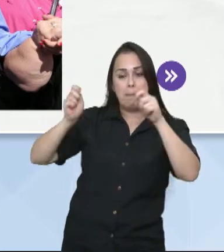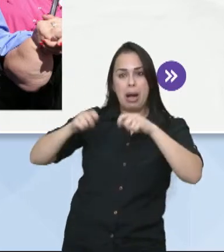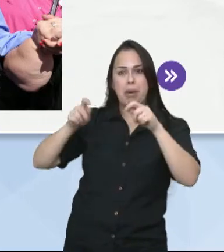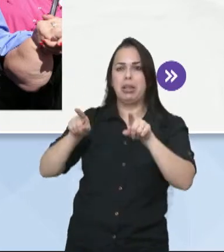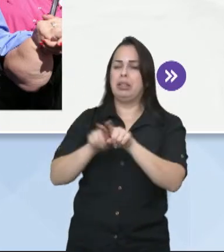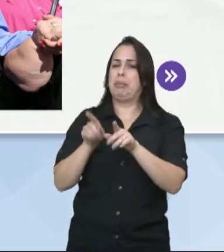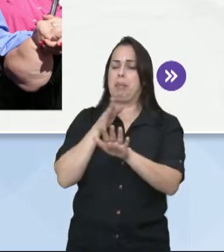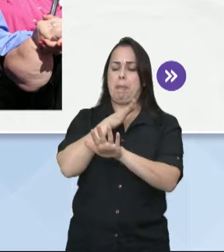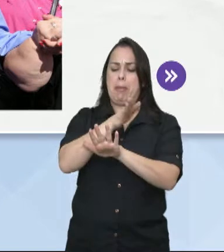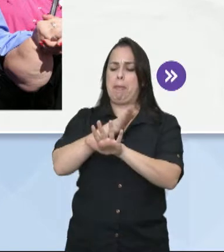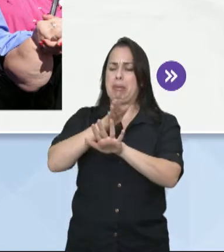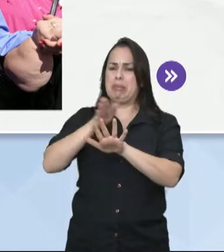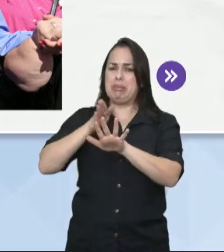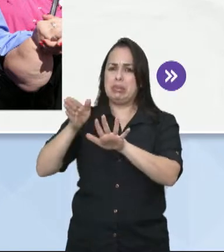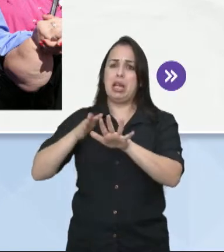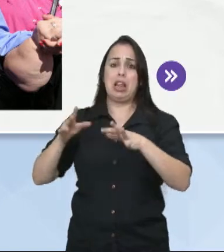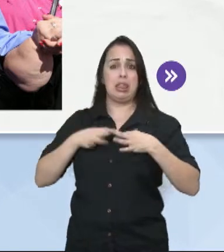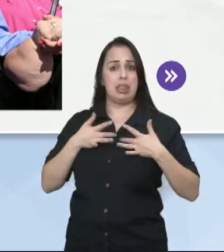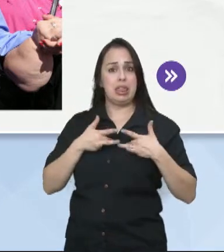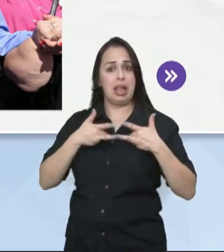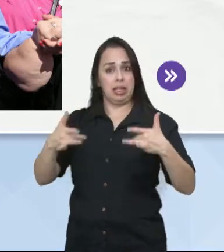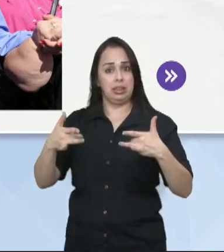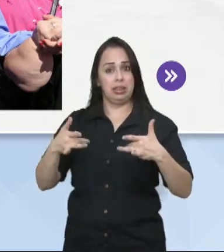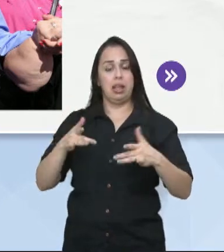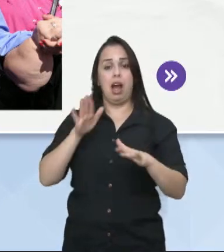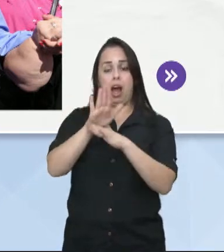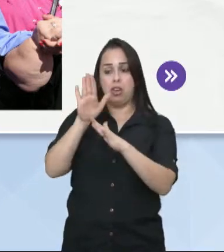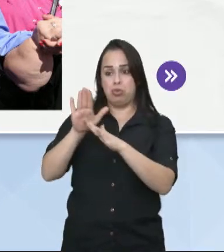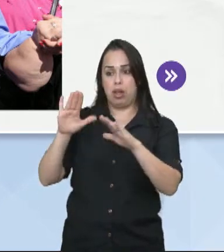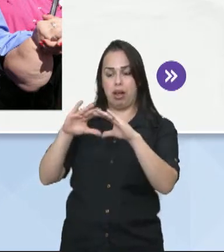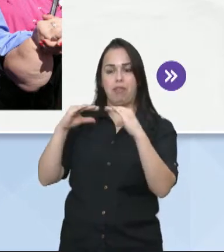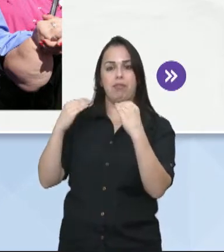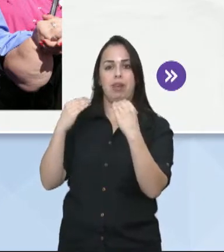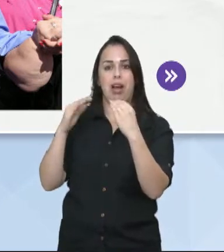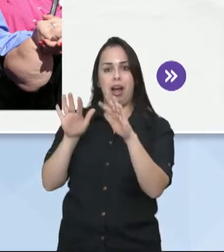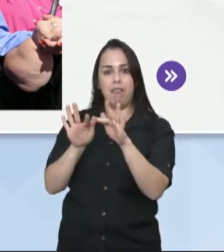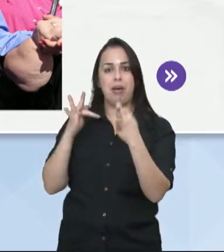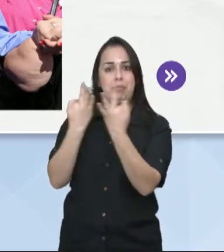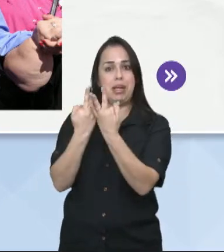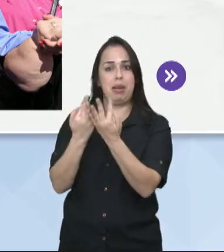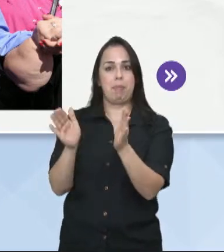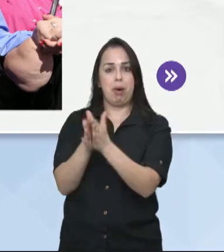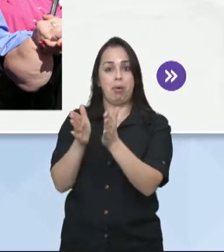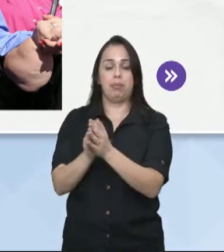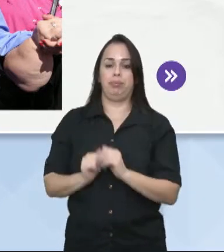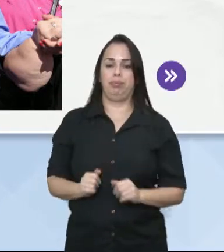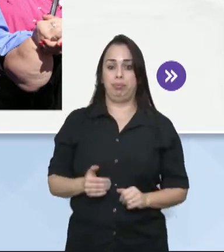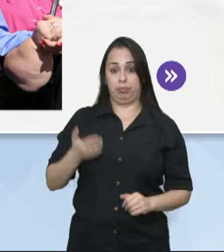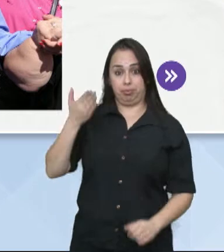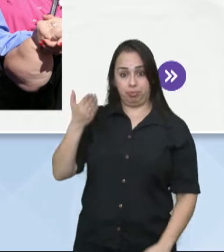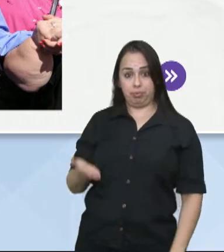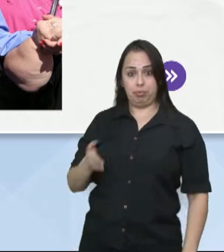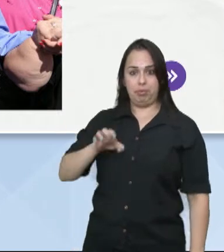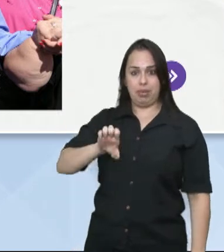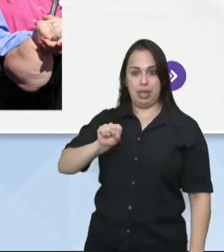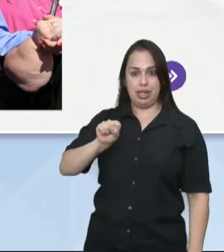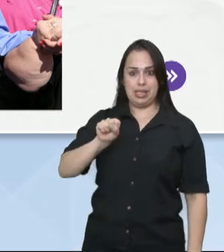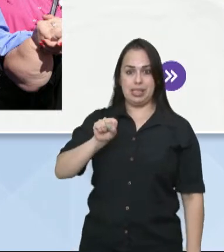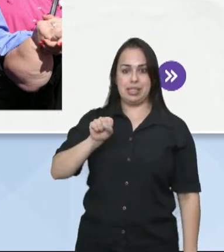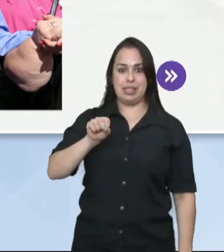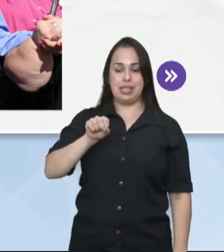tantas doações feitas para as famílias carentes. Também aqui, a Estela